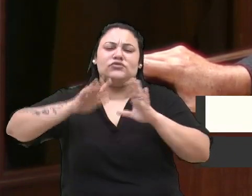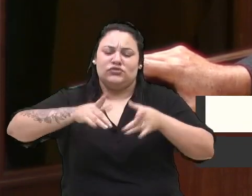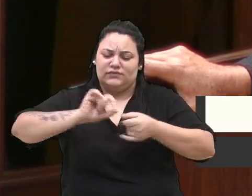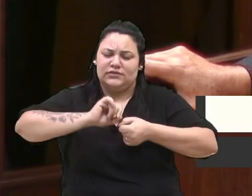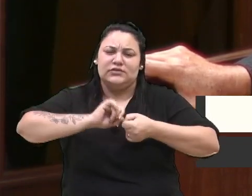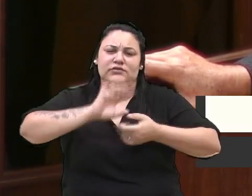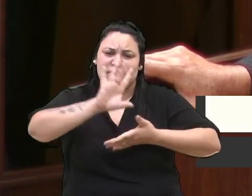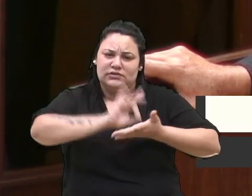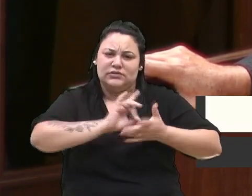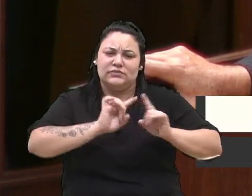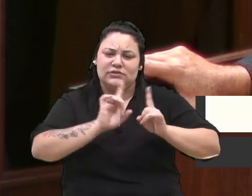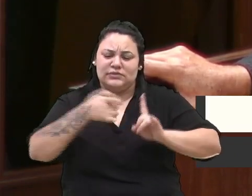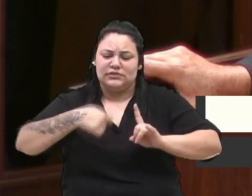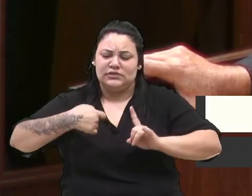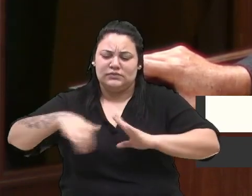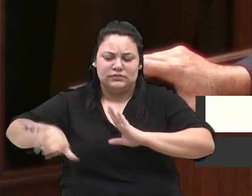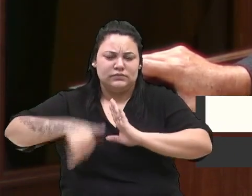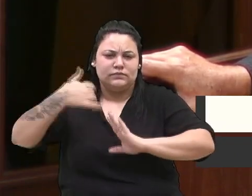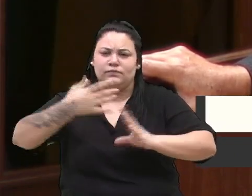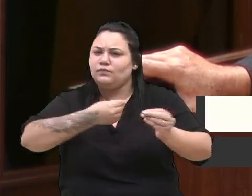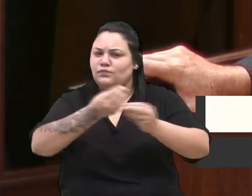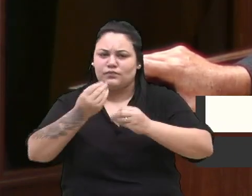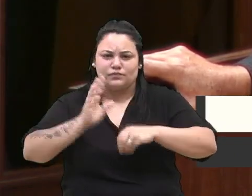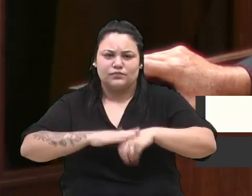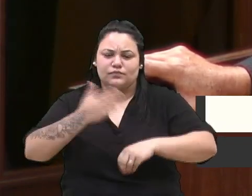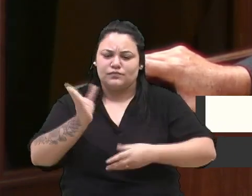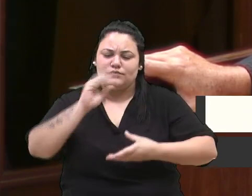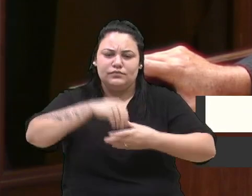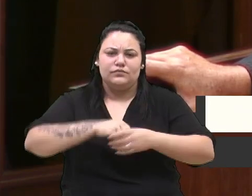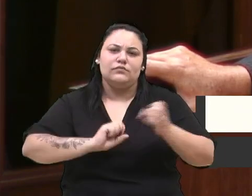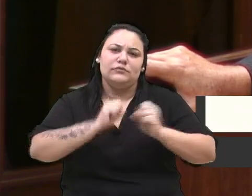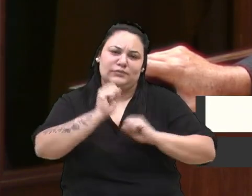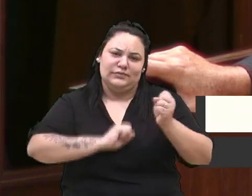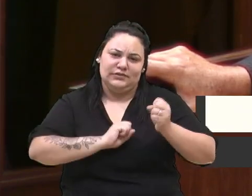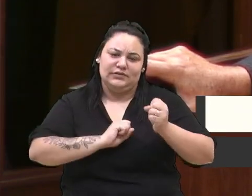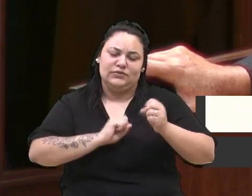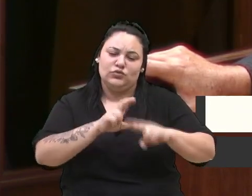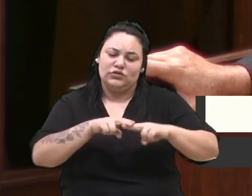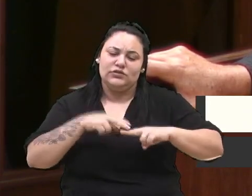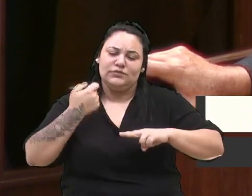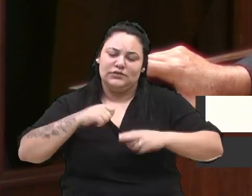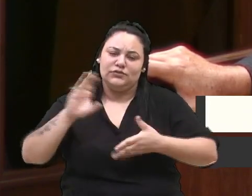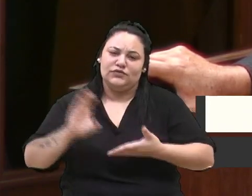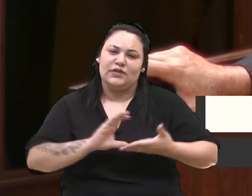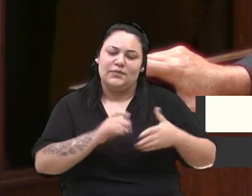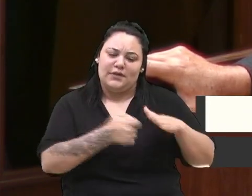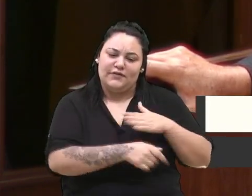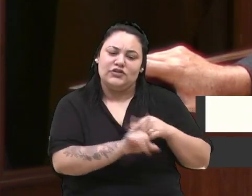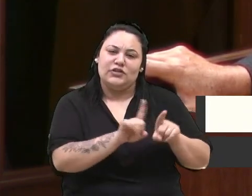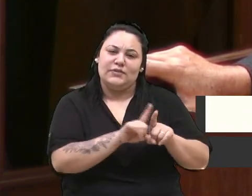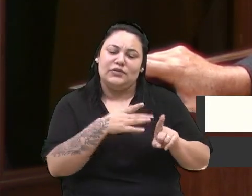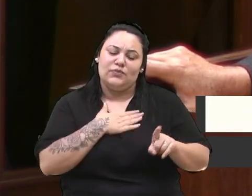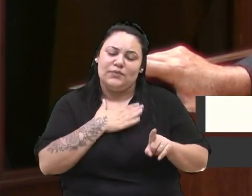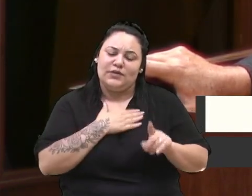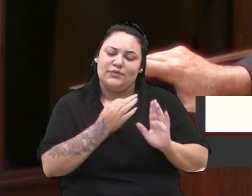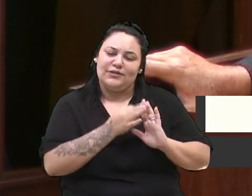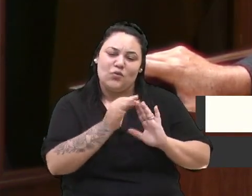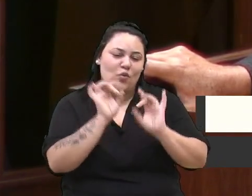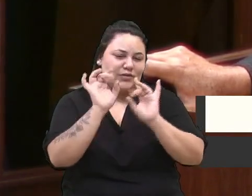precisamos fazer muito mais dentro da nossa Ceasa, e para isso nós precisamos investir. De minha parte, muito